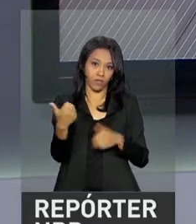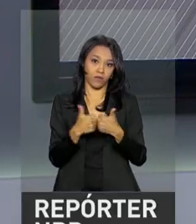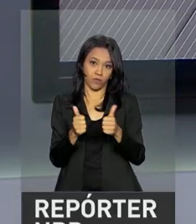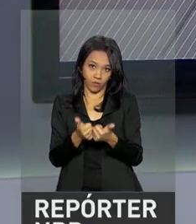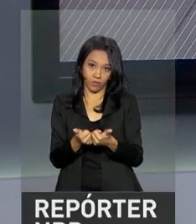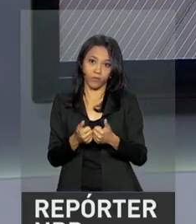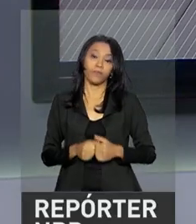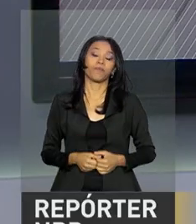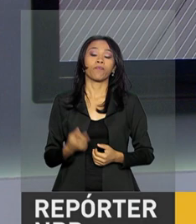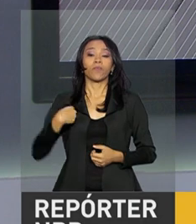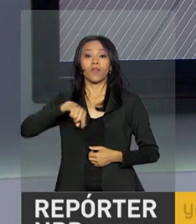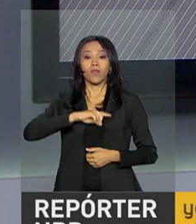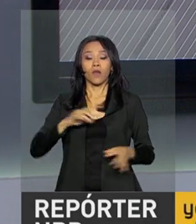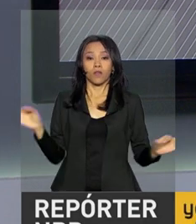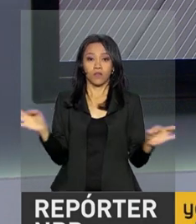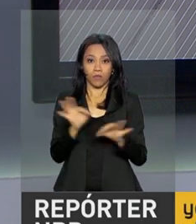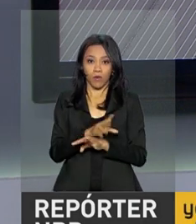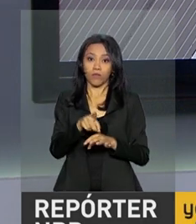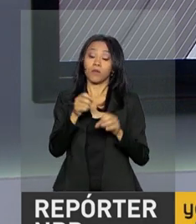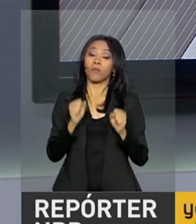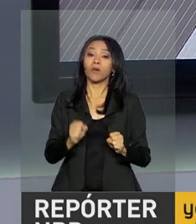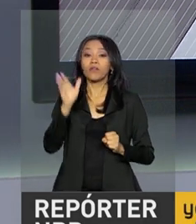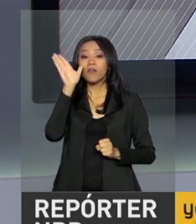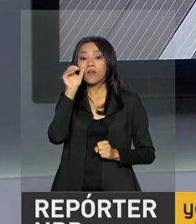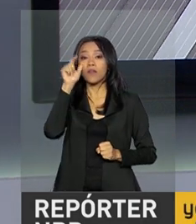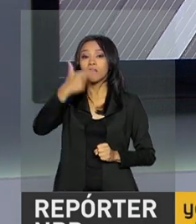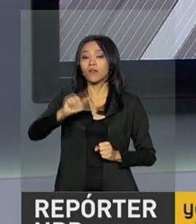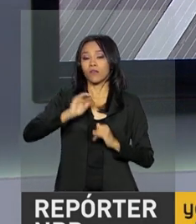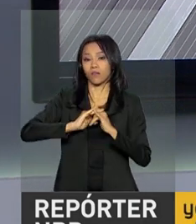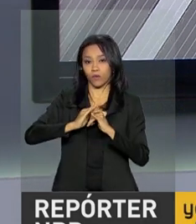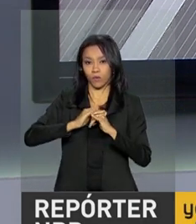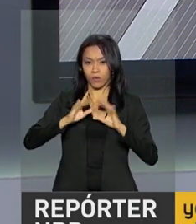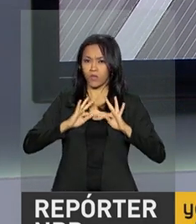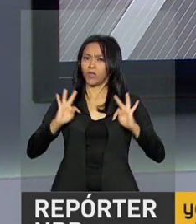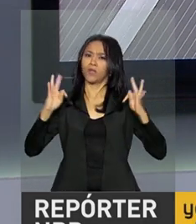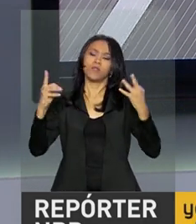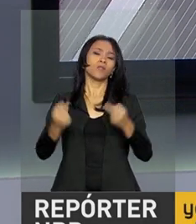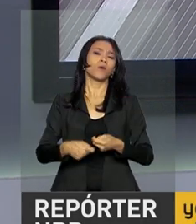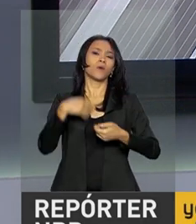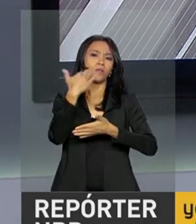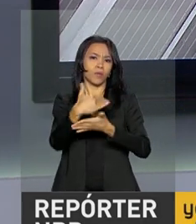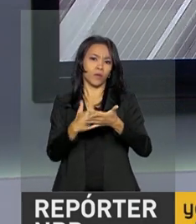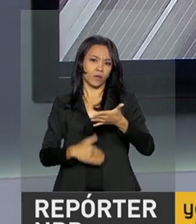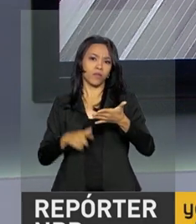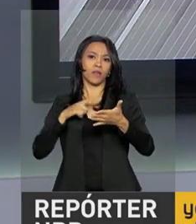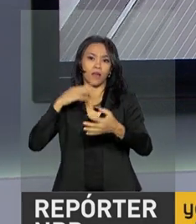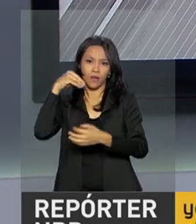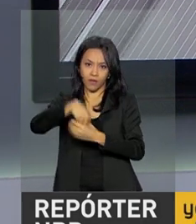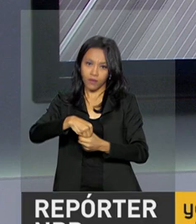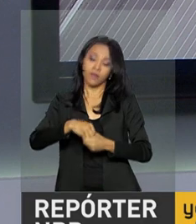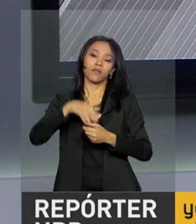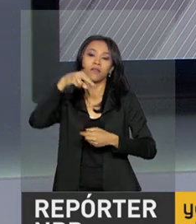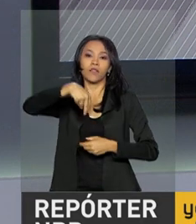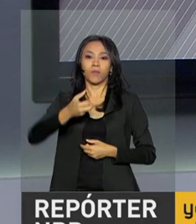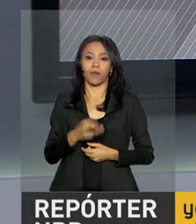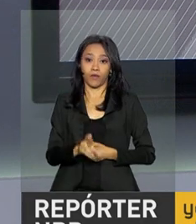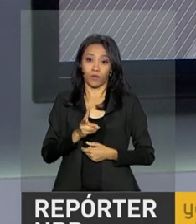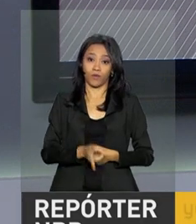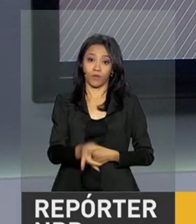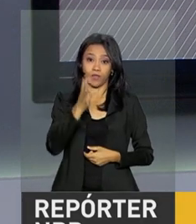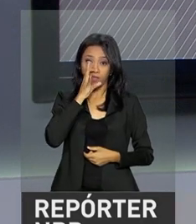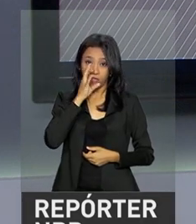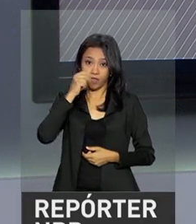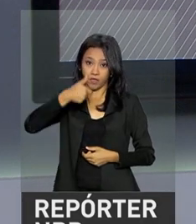nós ficamos por aqui você pode rever as reportagens no youtube e toda nossa programação também está na página da nbr na internet